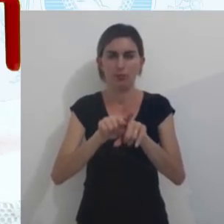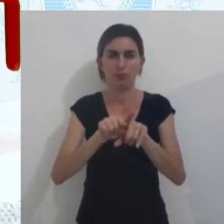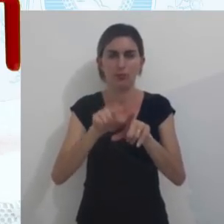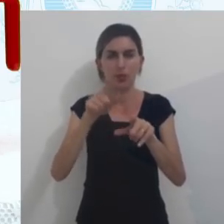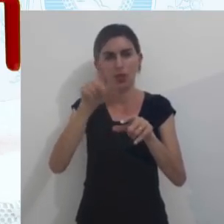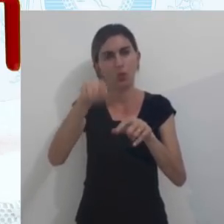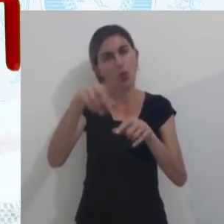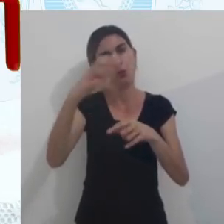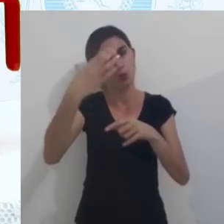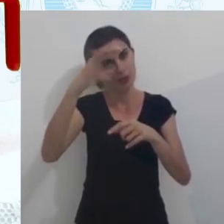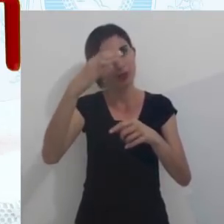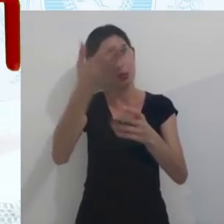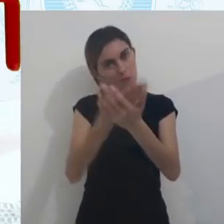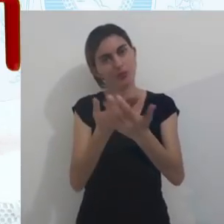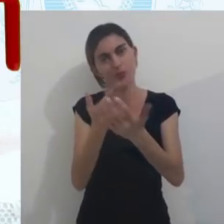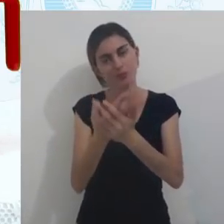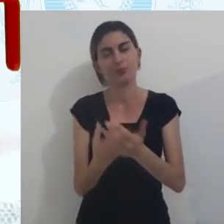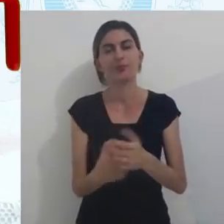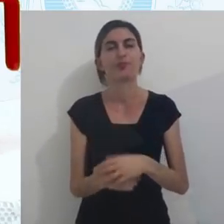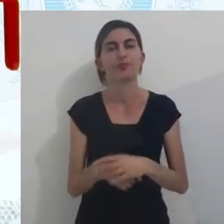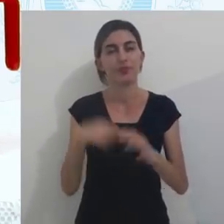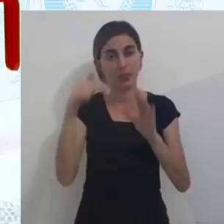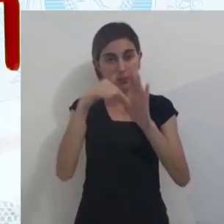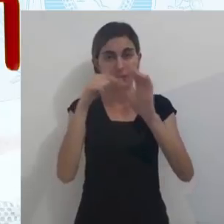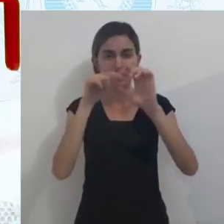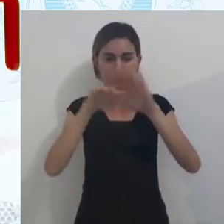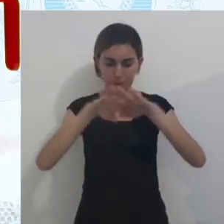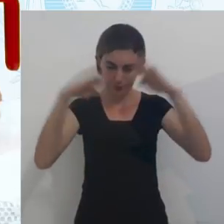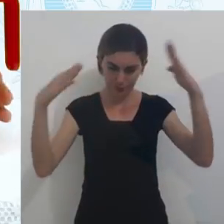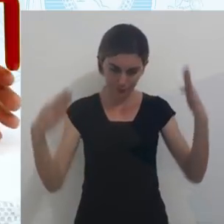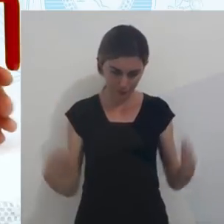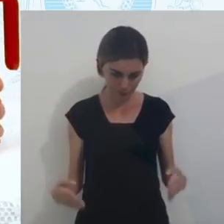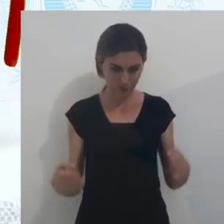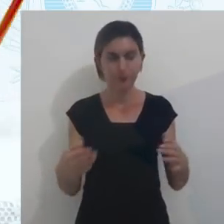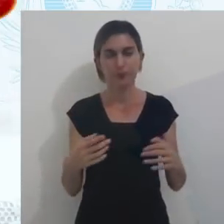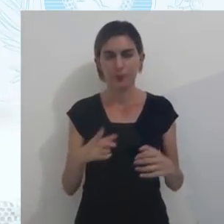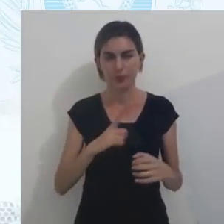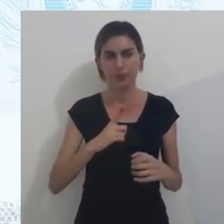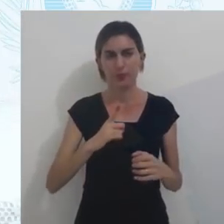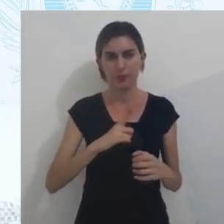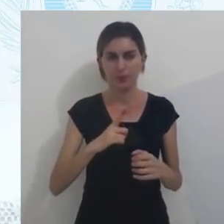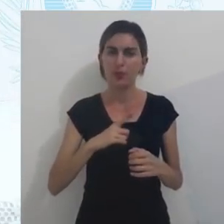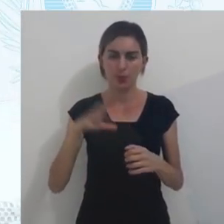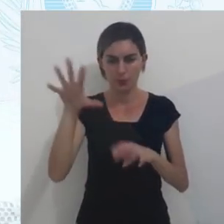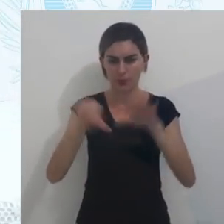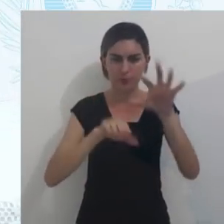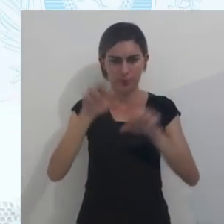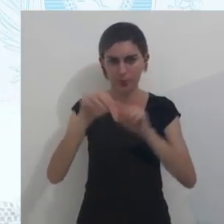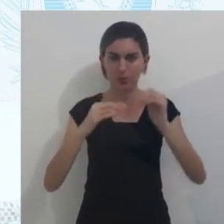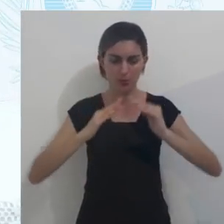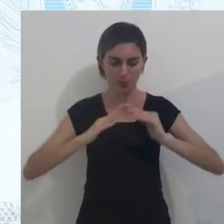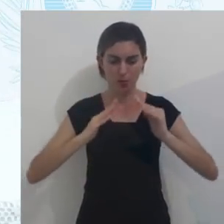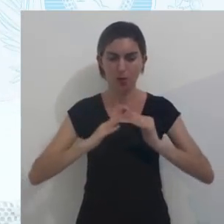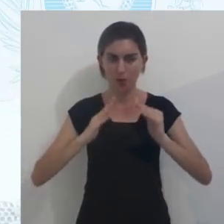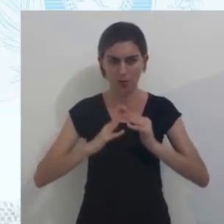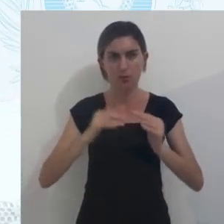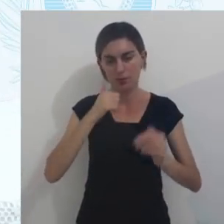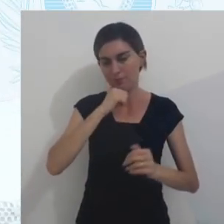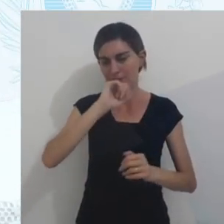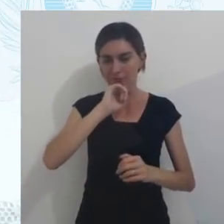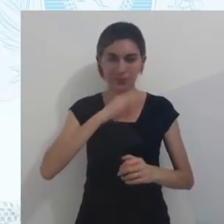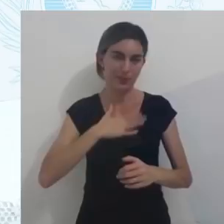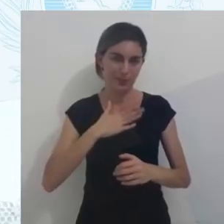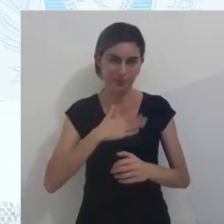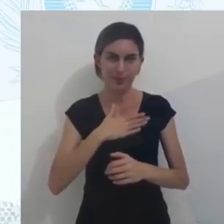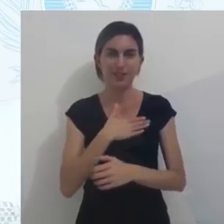um cientista. Então, aqui em cima dessa mesa, eu tenho, que eu peguei lá de casa de minha mamãe,